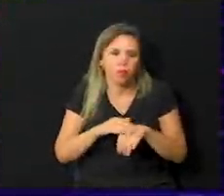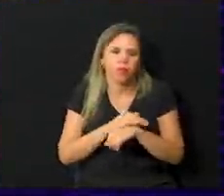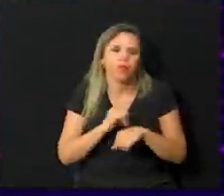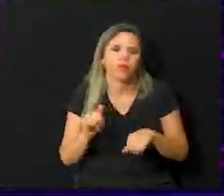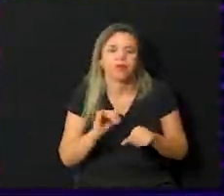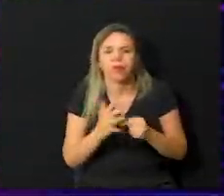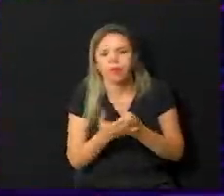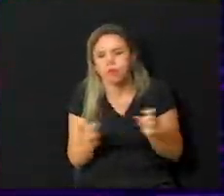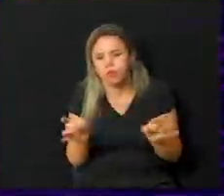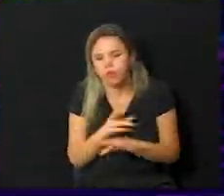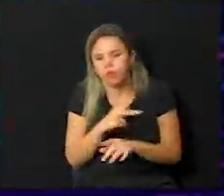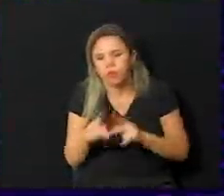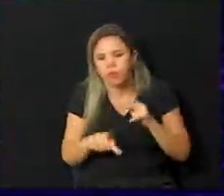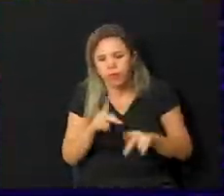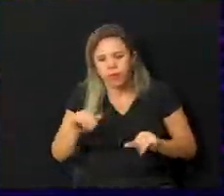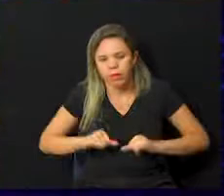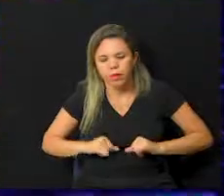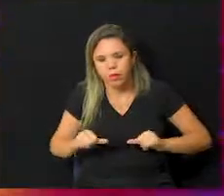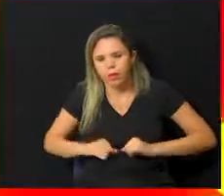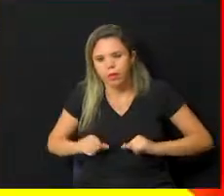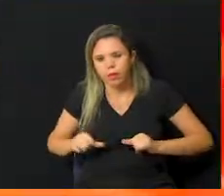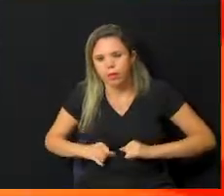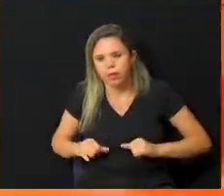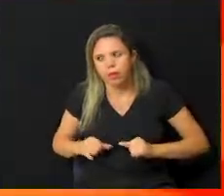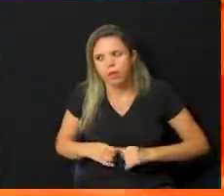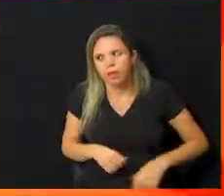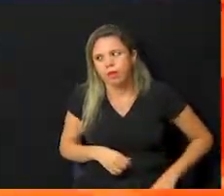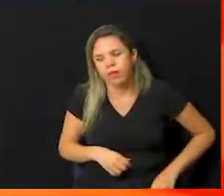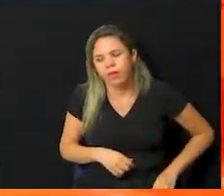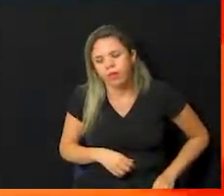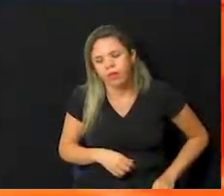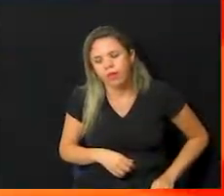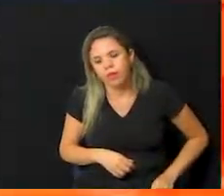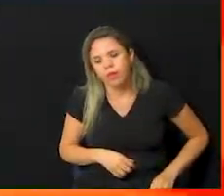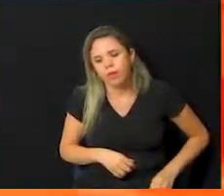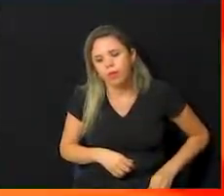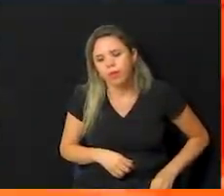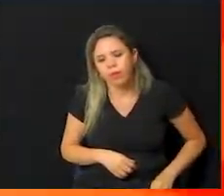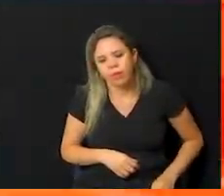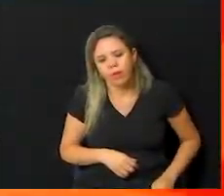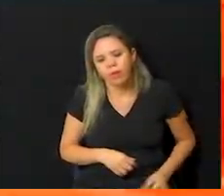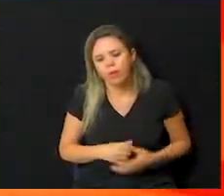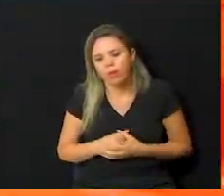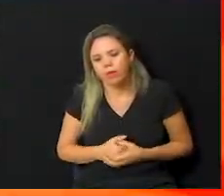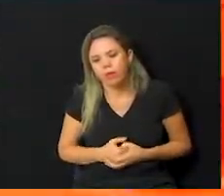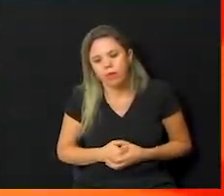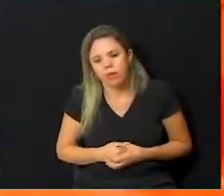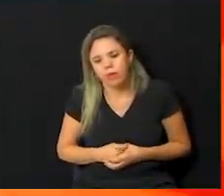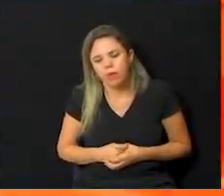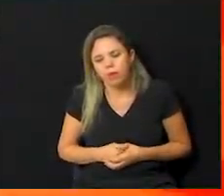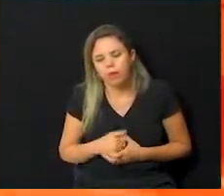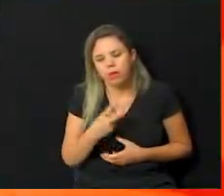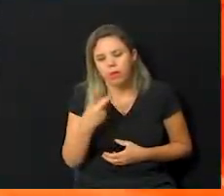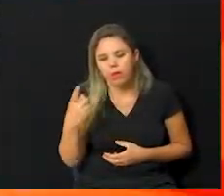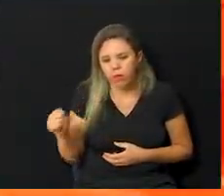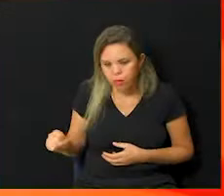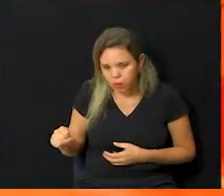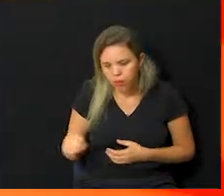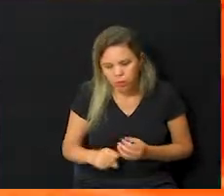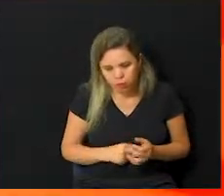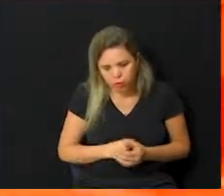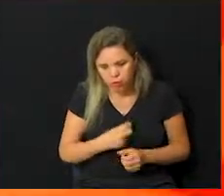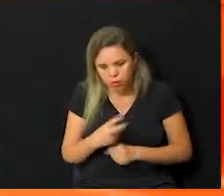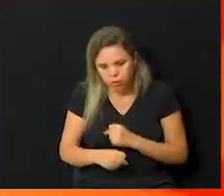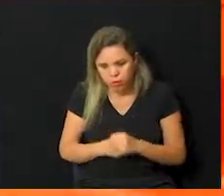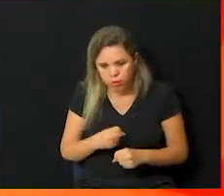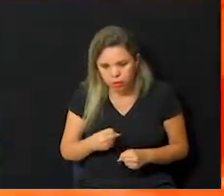da passada pandemia, muitas pessoas sofreram com o distanciamento social. Ele não trata de pandemia, a história se passa em 2018, 2 anos